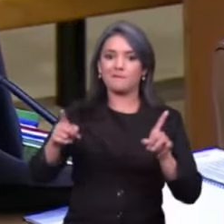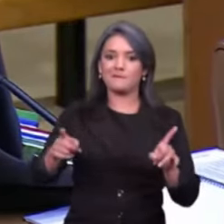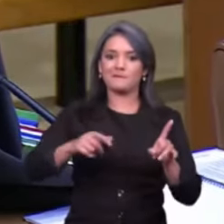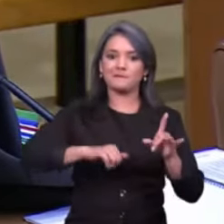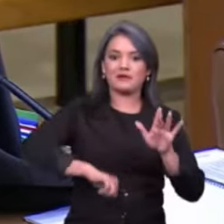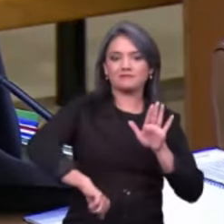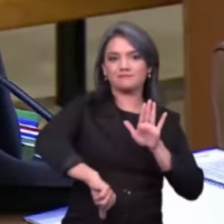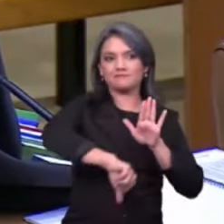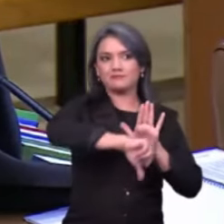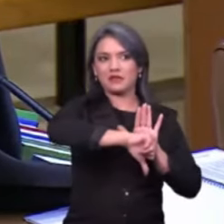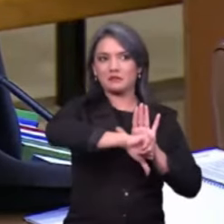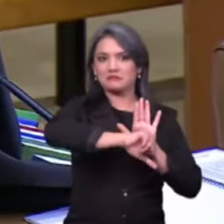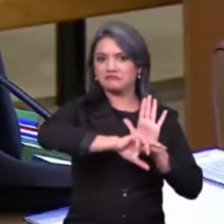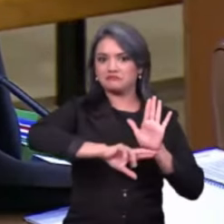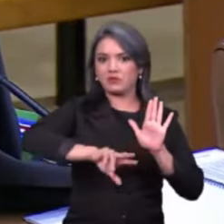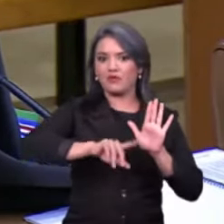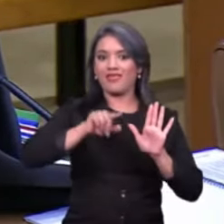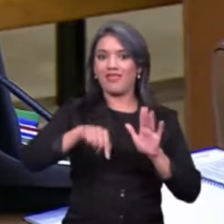legislador.